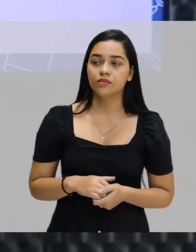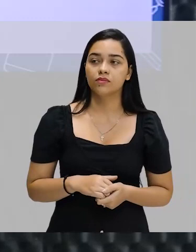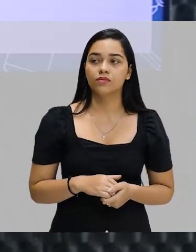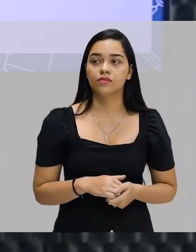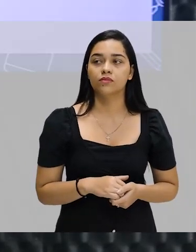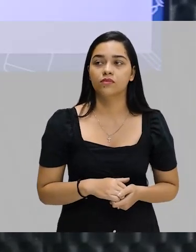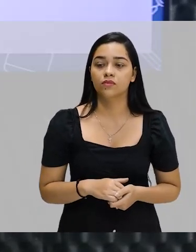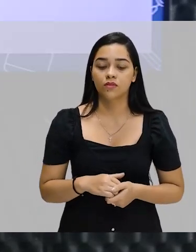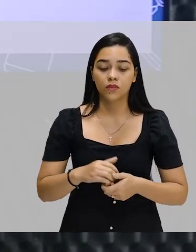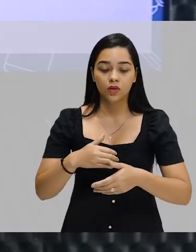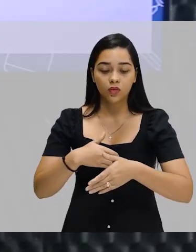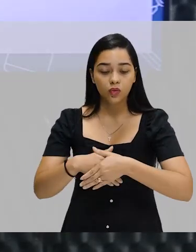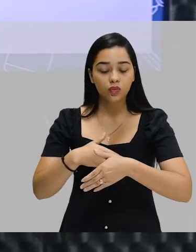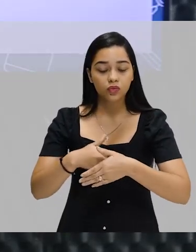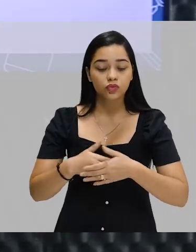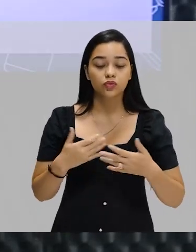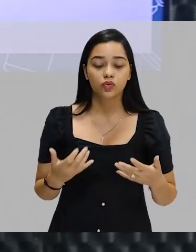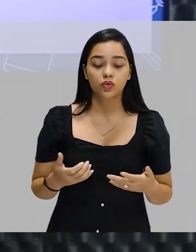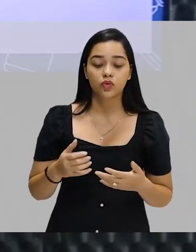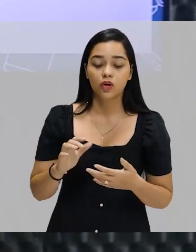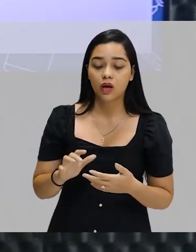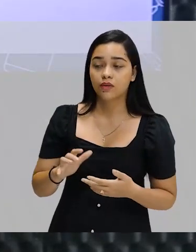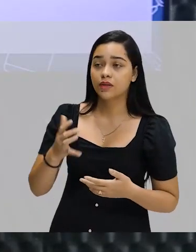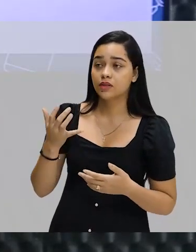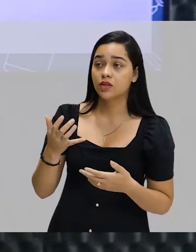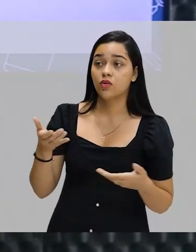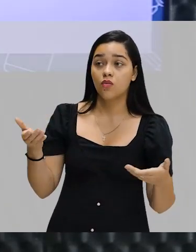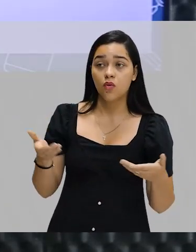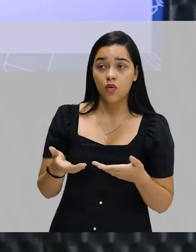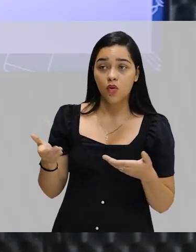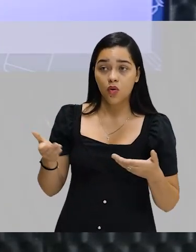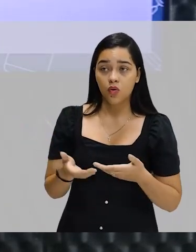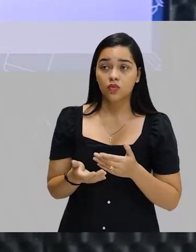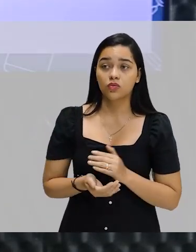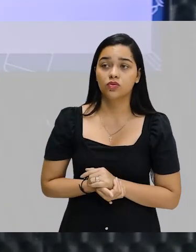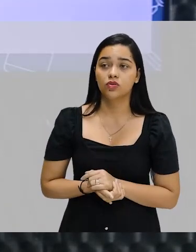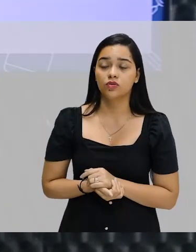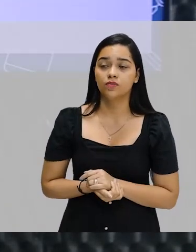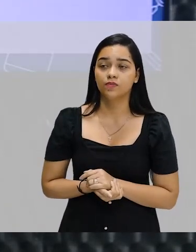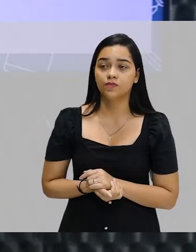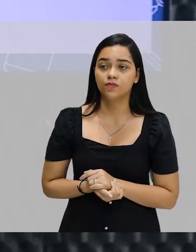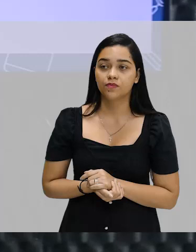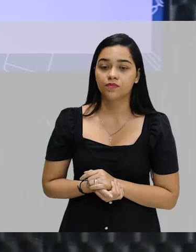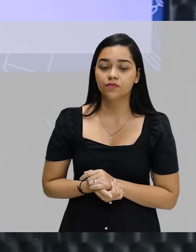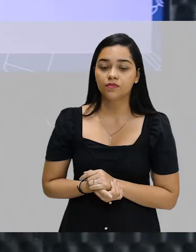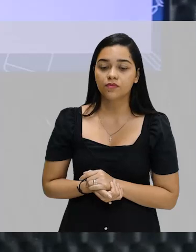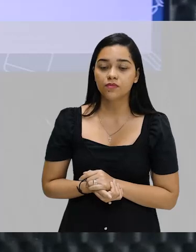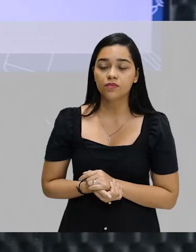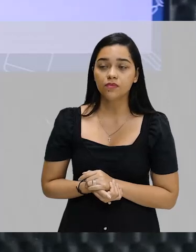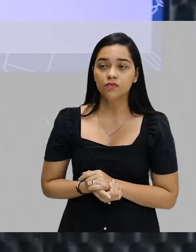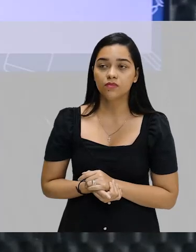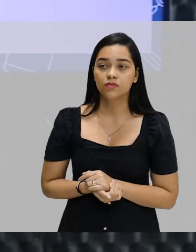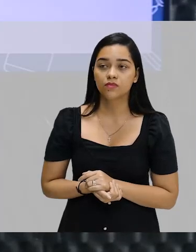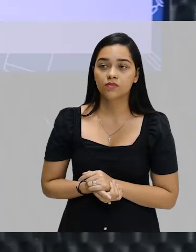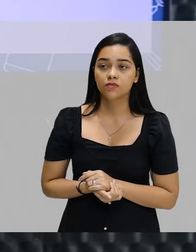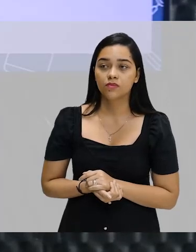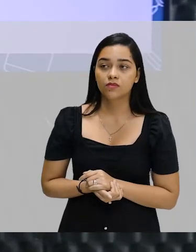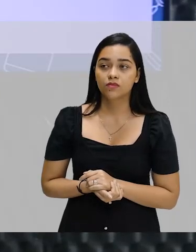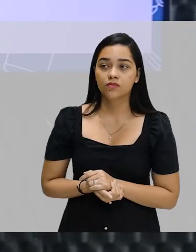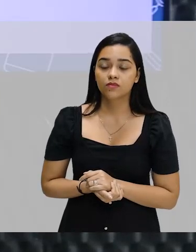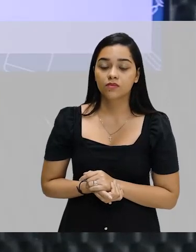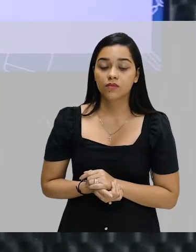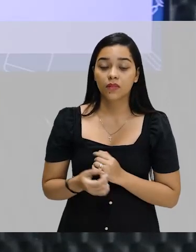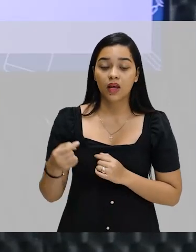Opa! O jogo se realizou hoje, né? Ele está aqui numa outra voz